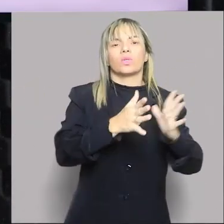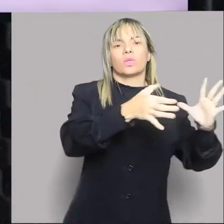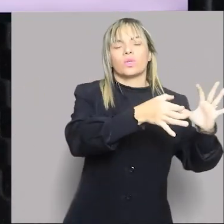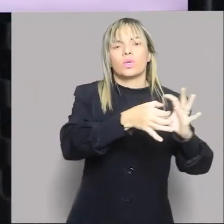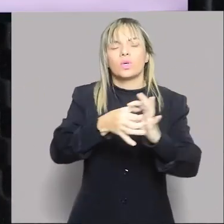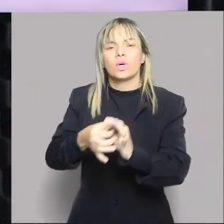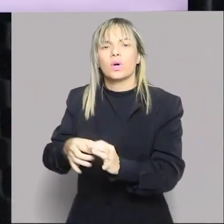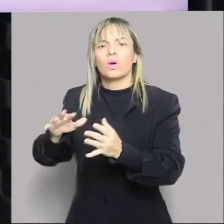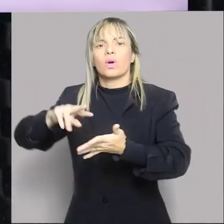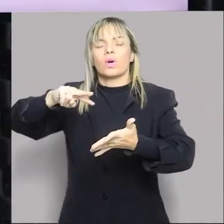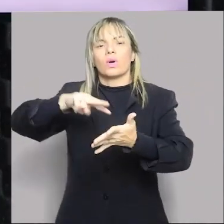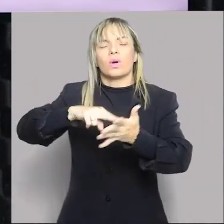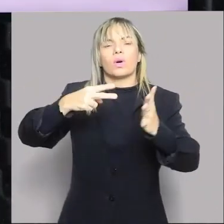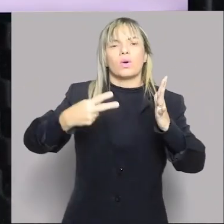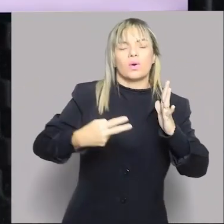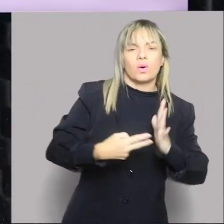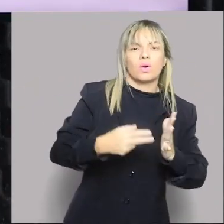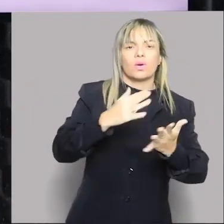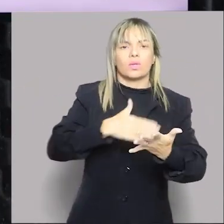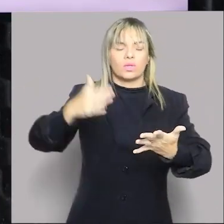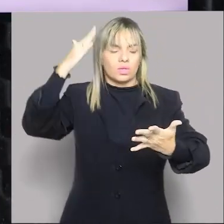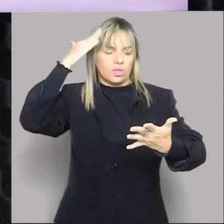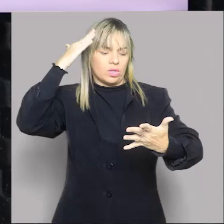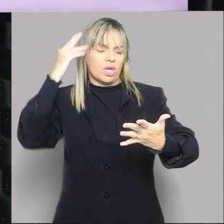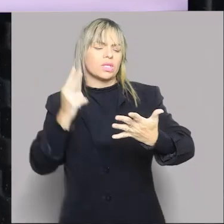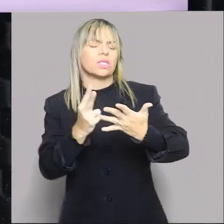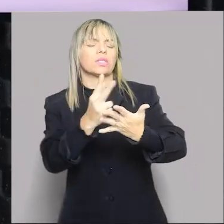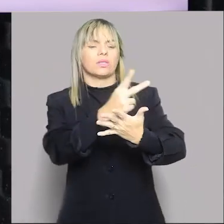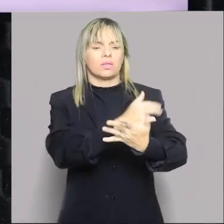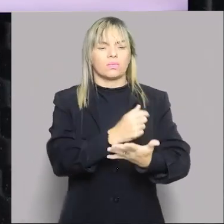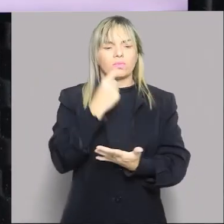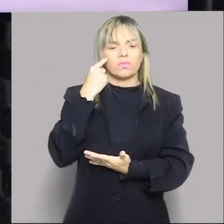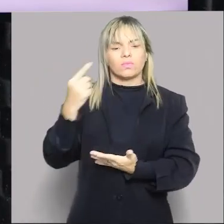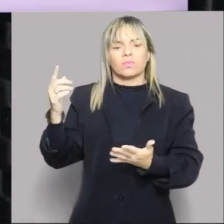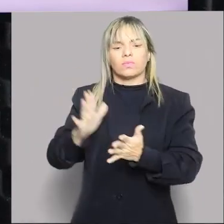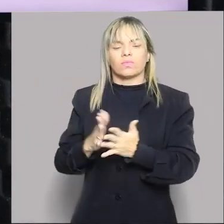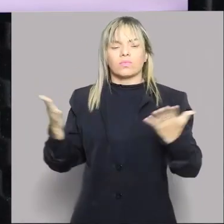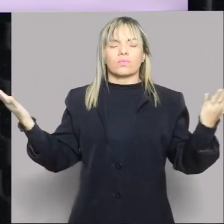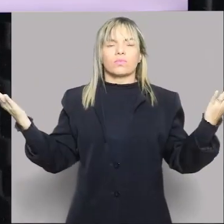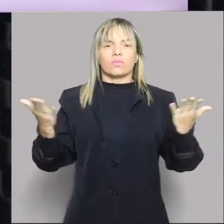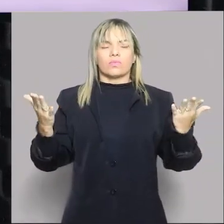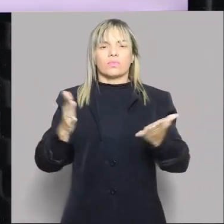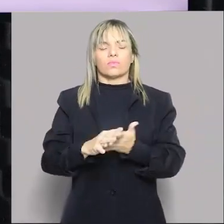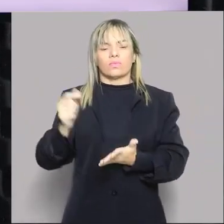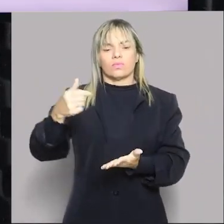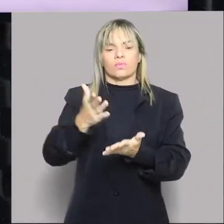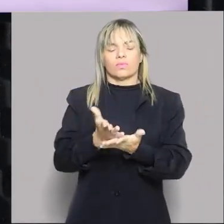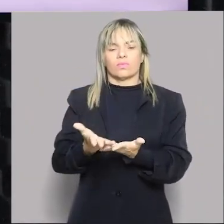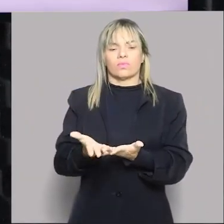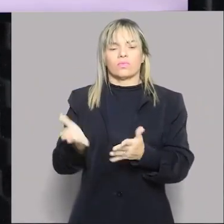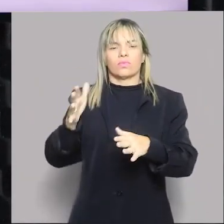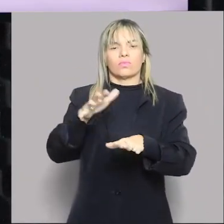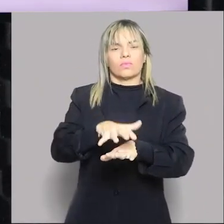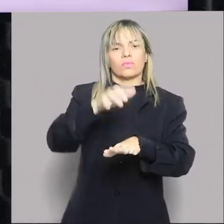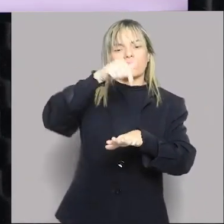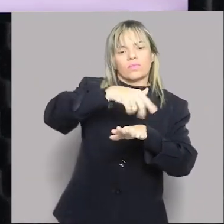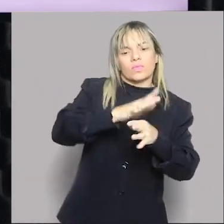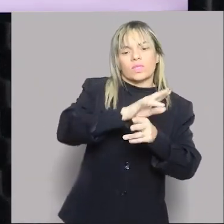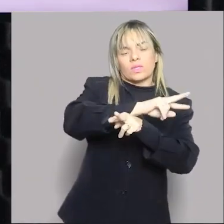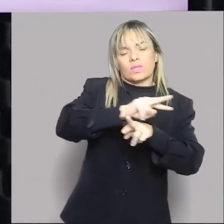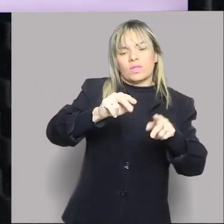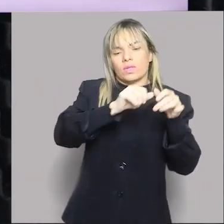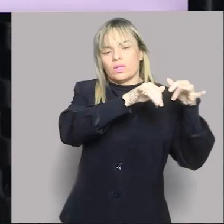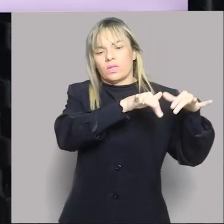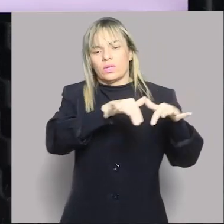outras variações, outras interpretações e assim por diante. Atualmente, houve uma inclusão de muito mais manifestações